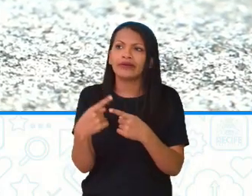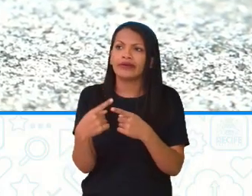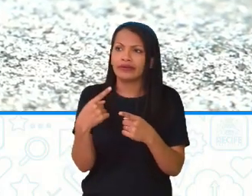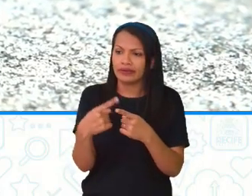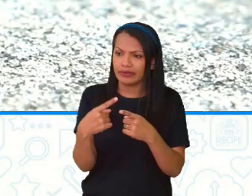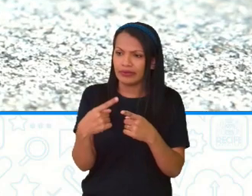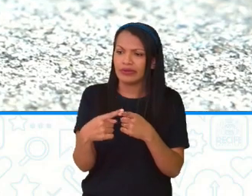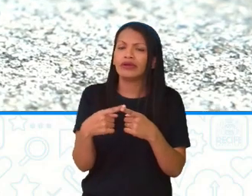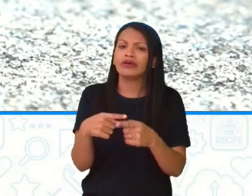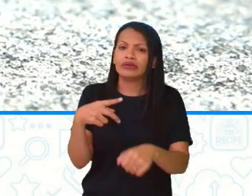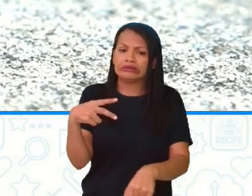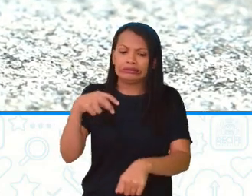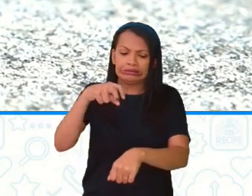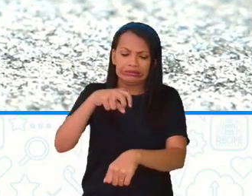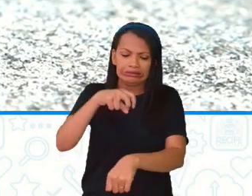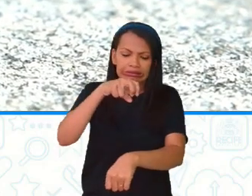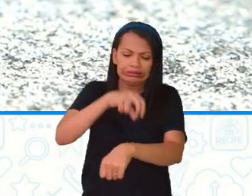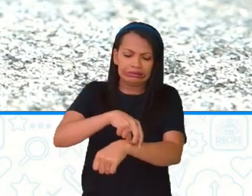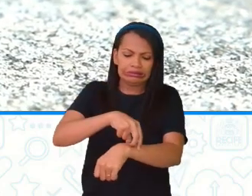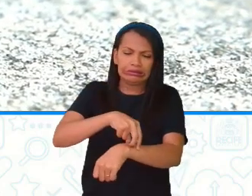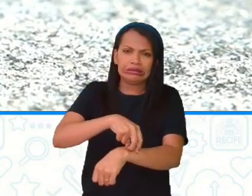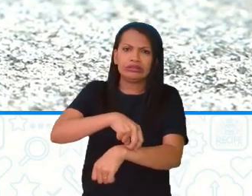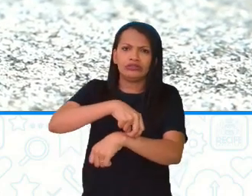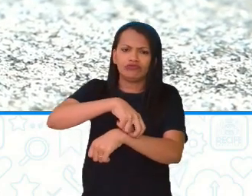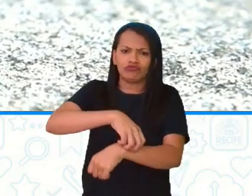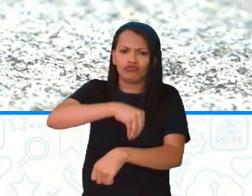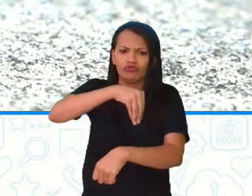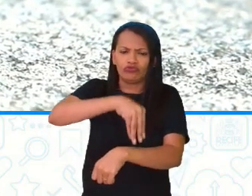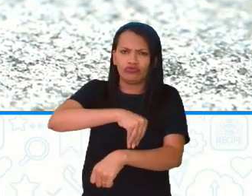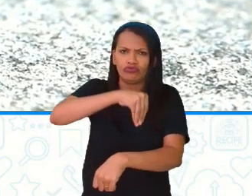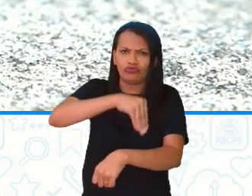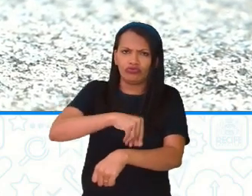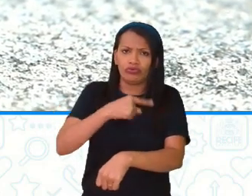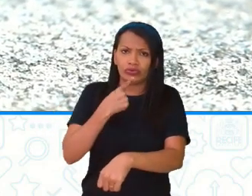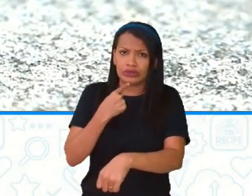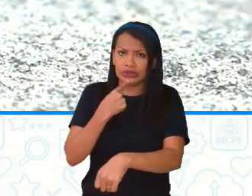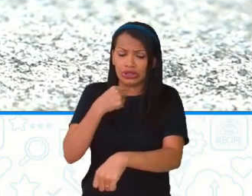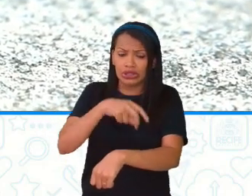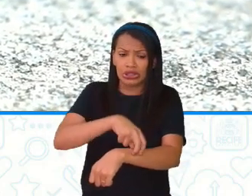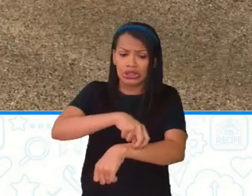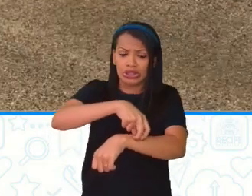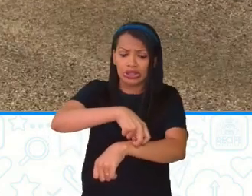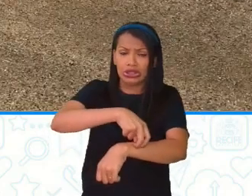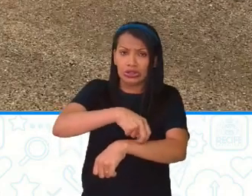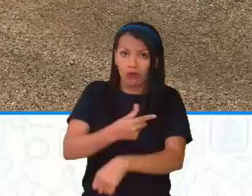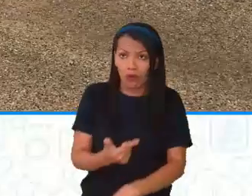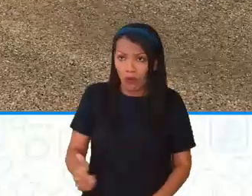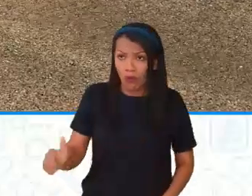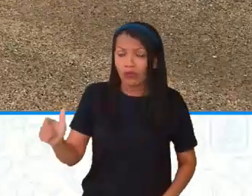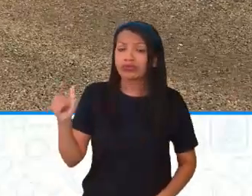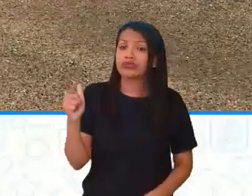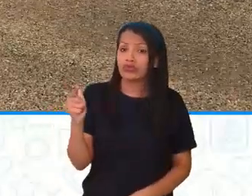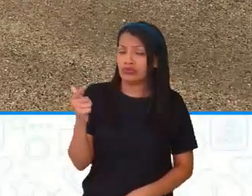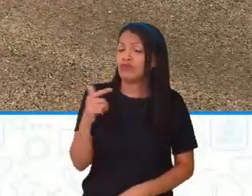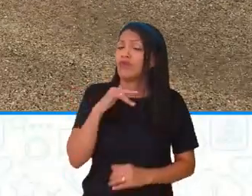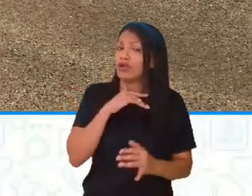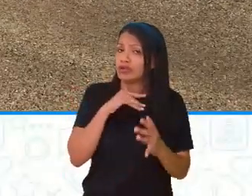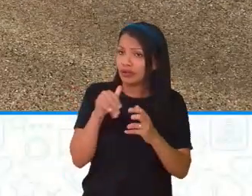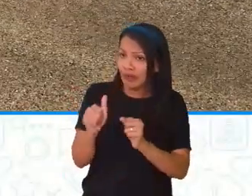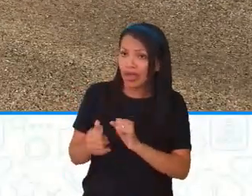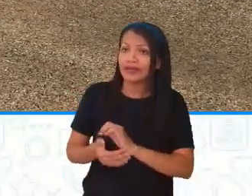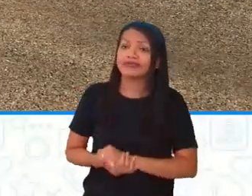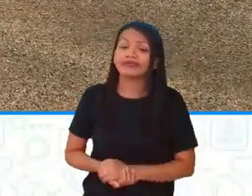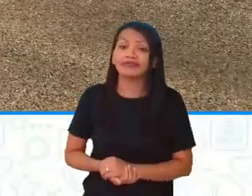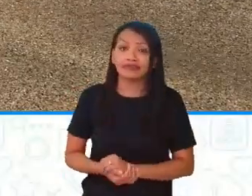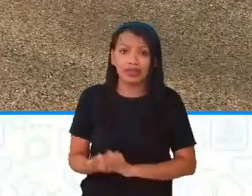realmente, ele tem esse nome porque ele está sugando o seu sangue, ele se alimenta de sangue de outros animais, tá? Então,